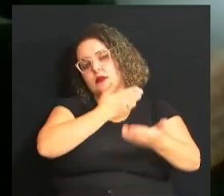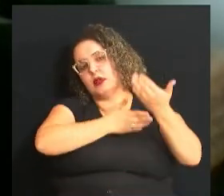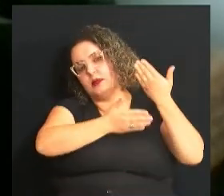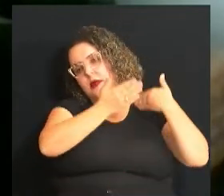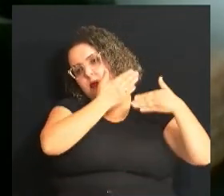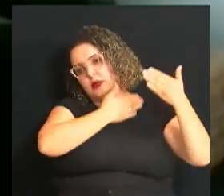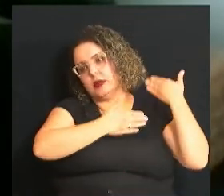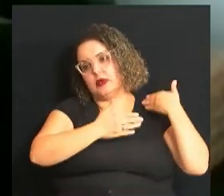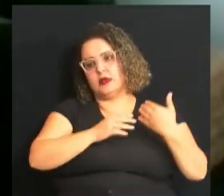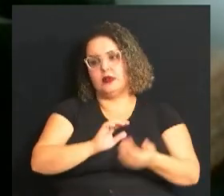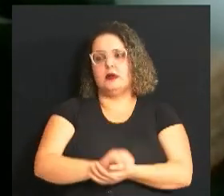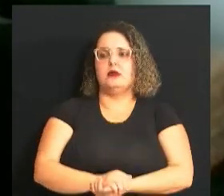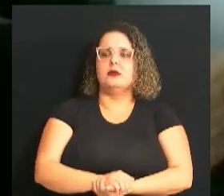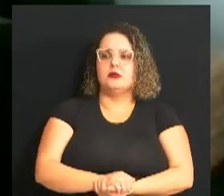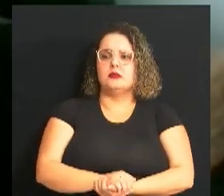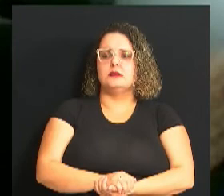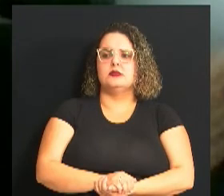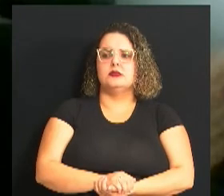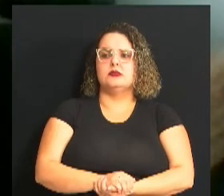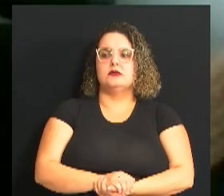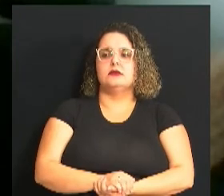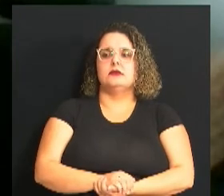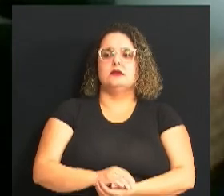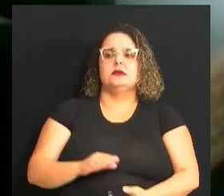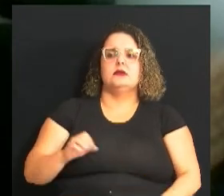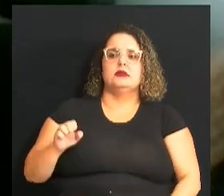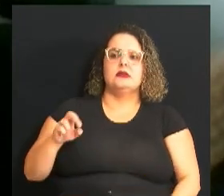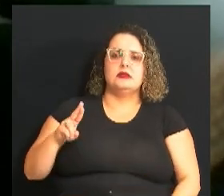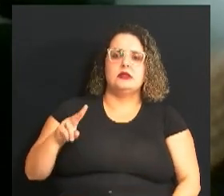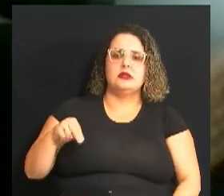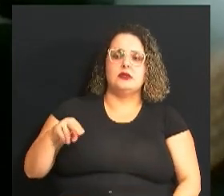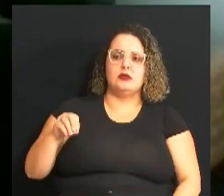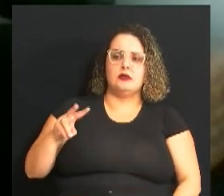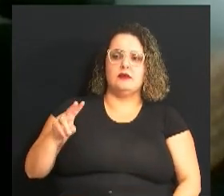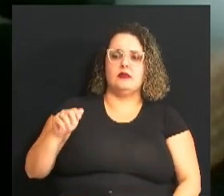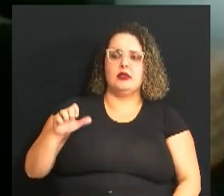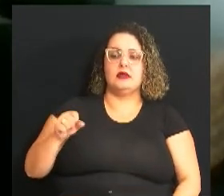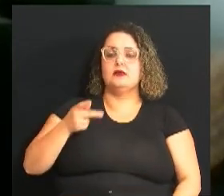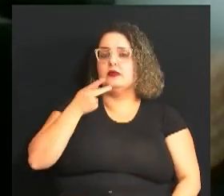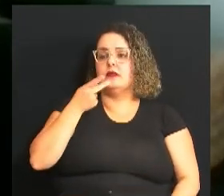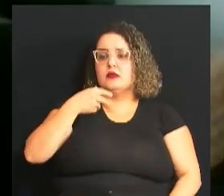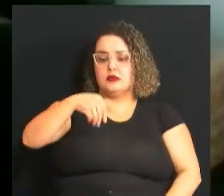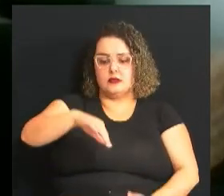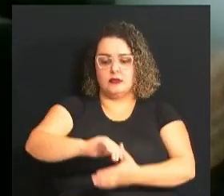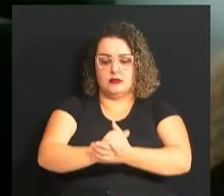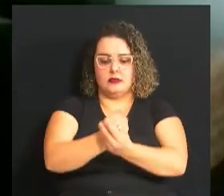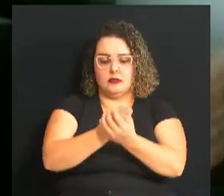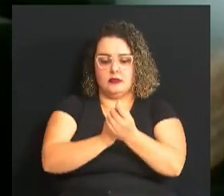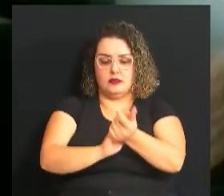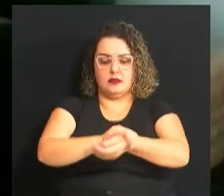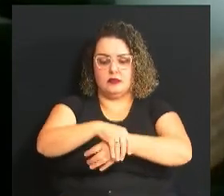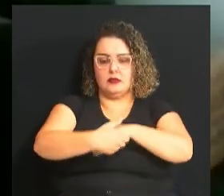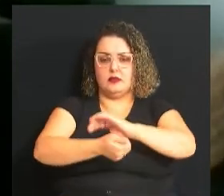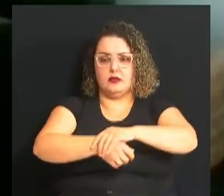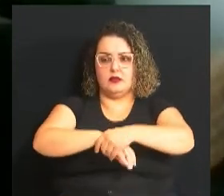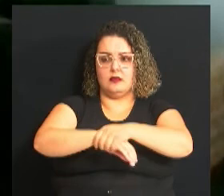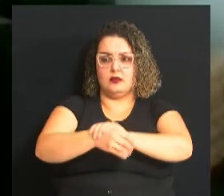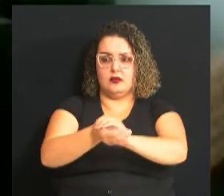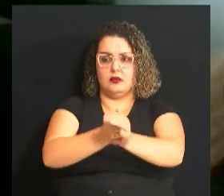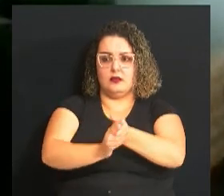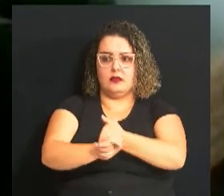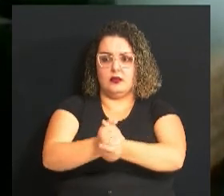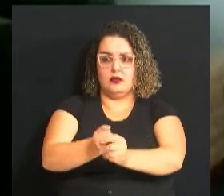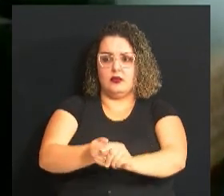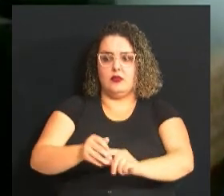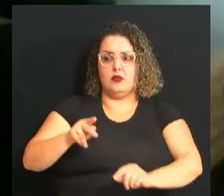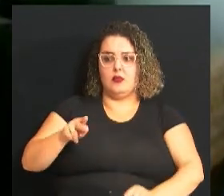Weiss, que falou que nós tínhamos que lavar a mão para não transmitir, por exemplo, infecção no puerpério,